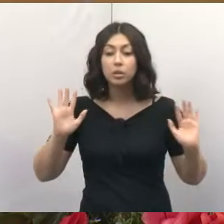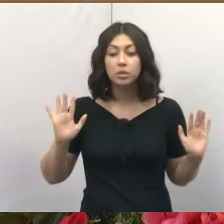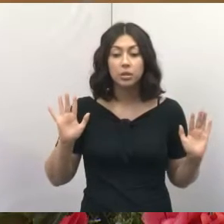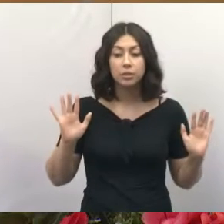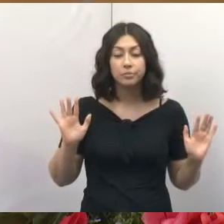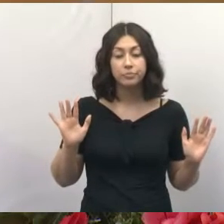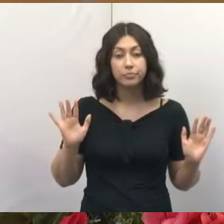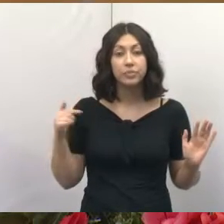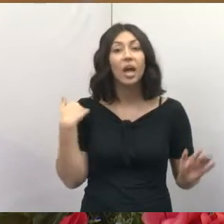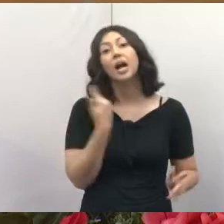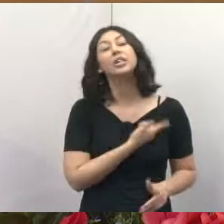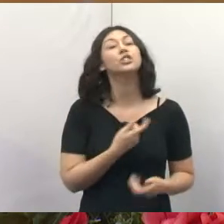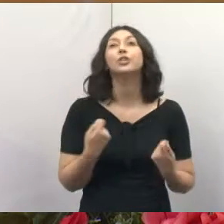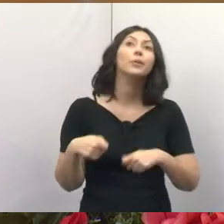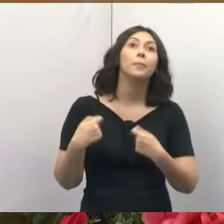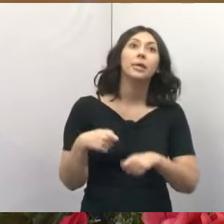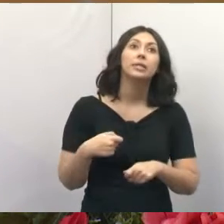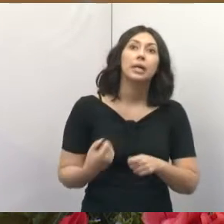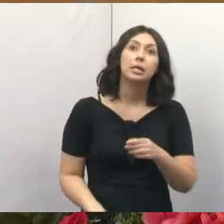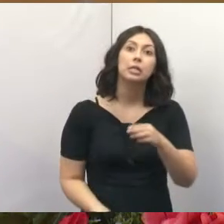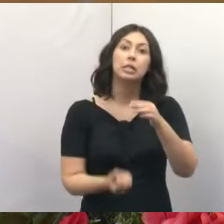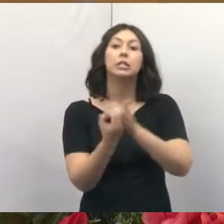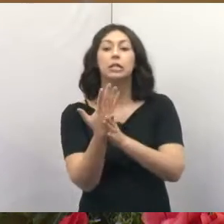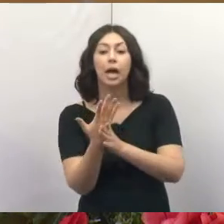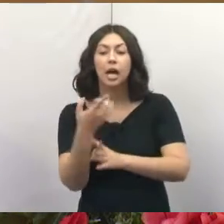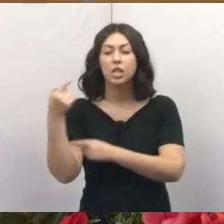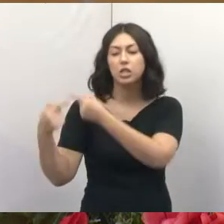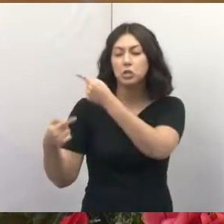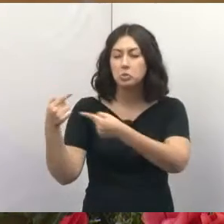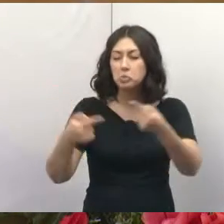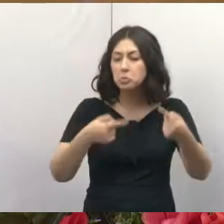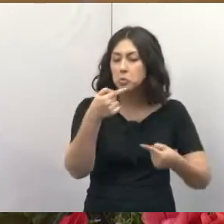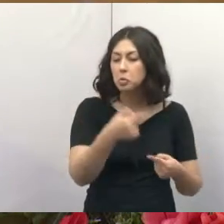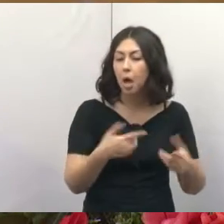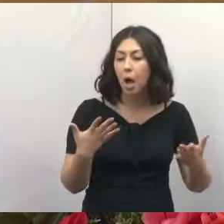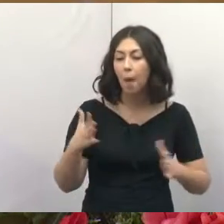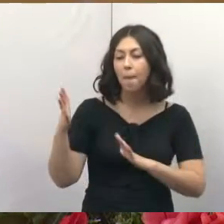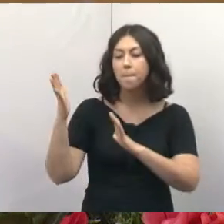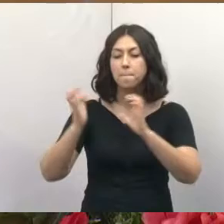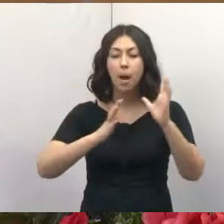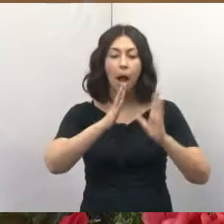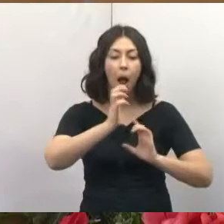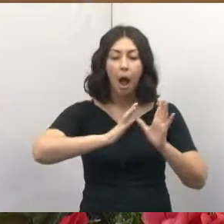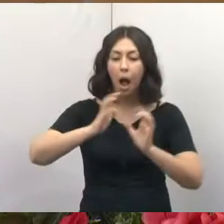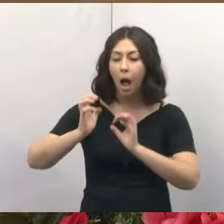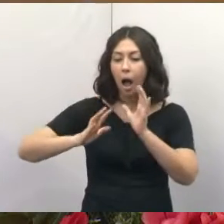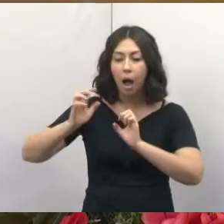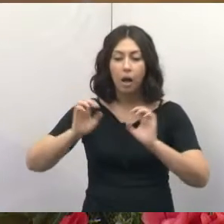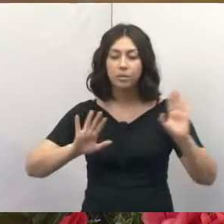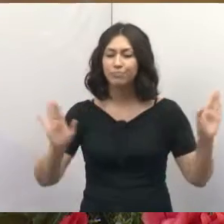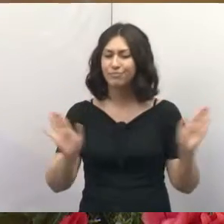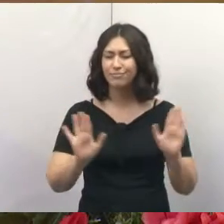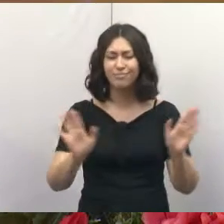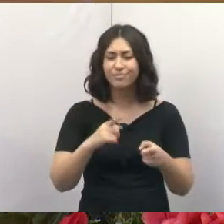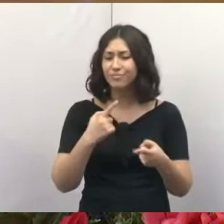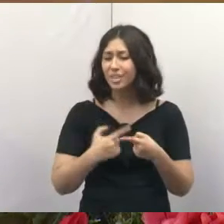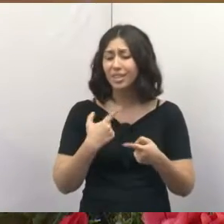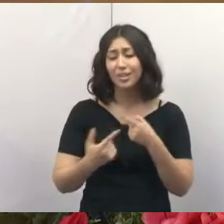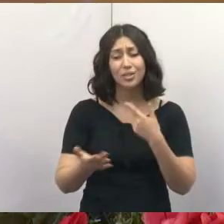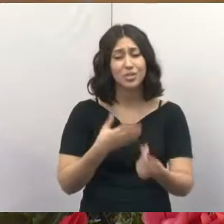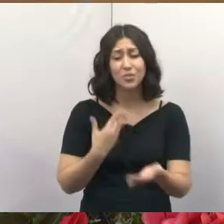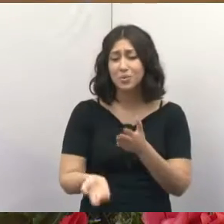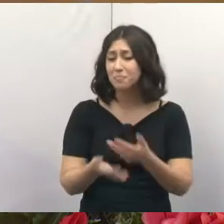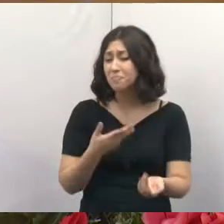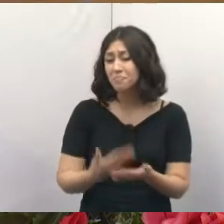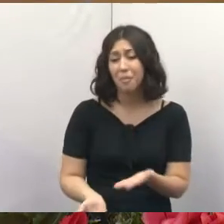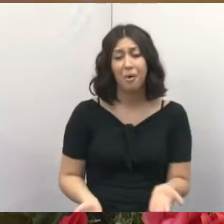aqui. Então, assim, eu acho que a gente não precisa criar aqui uma discussão, criar aqui um debate, uma degradação entre vereadores, porque isso não interessa para o